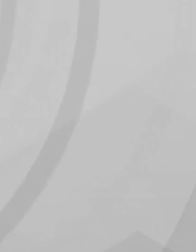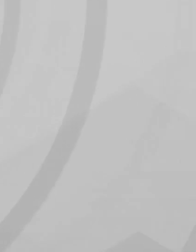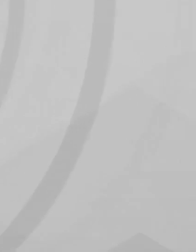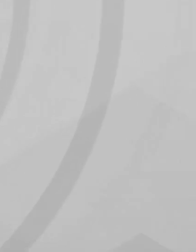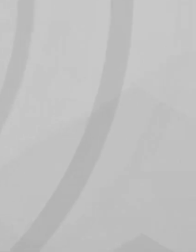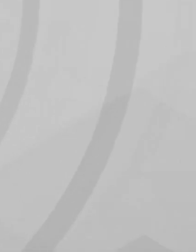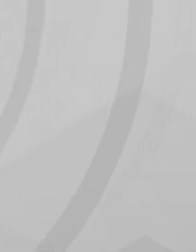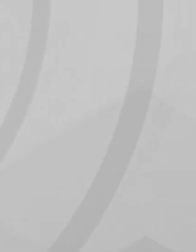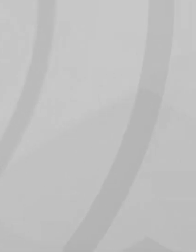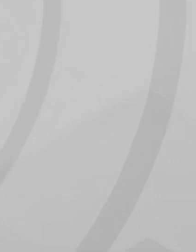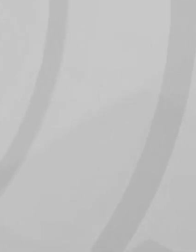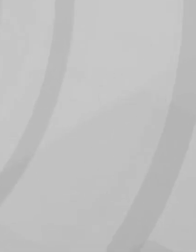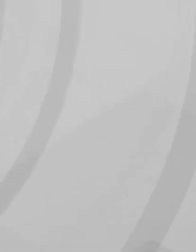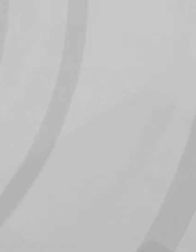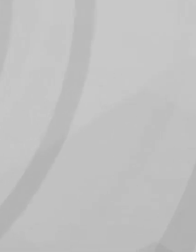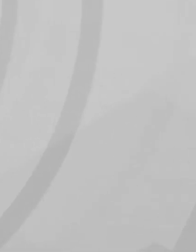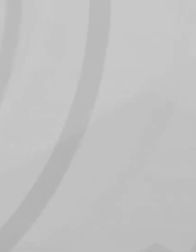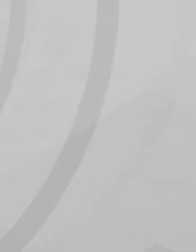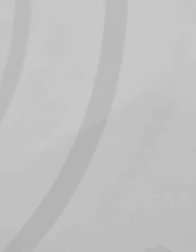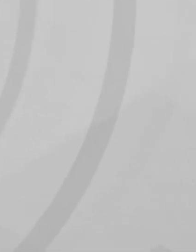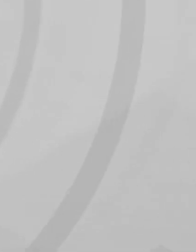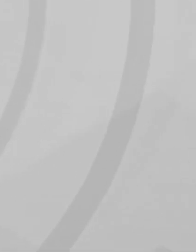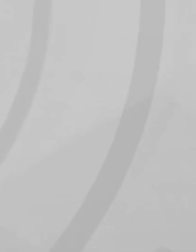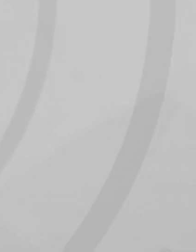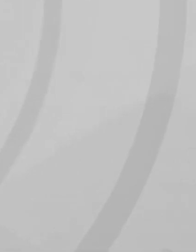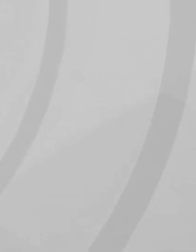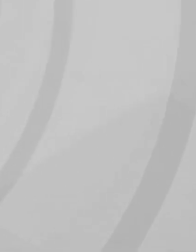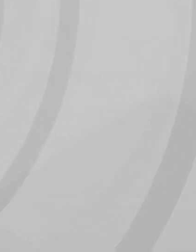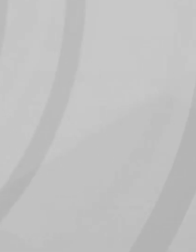Jornal Brasil Atual. As notícias que os outros não dão.